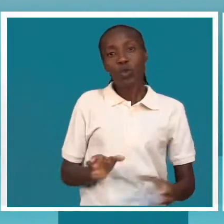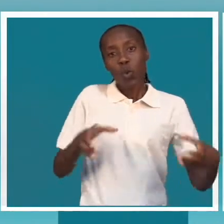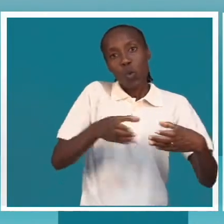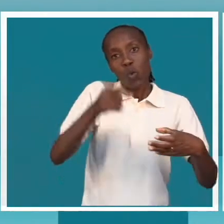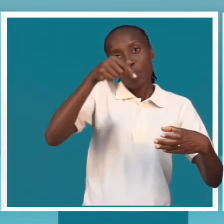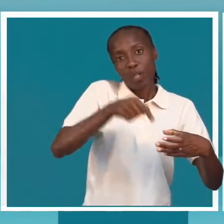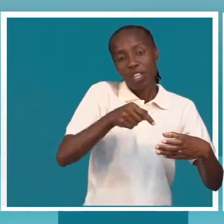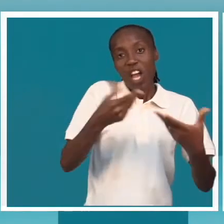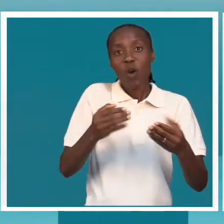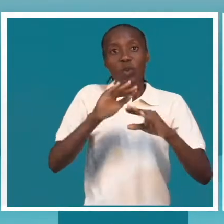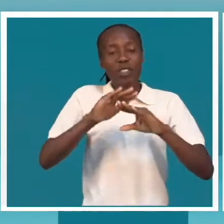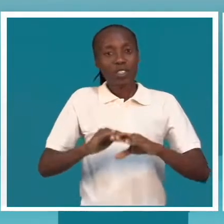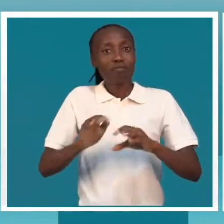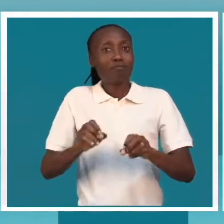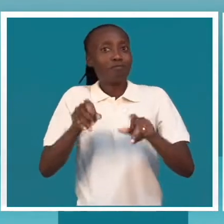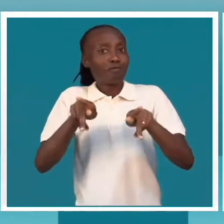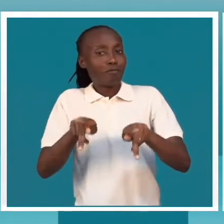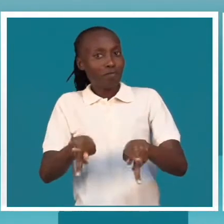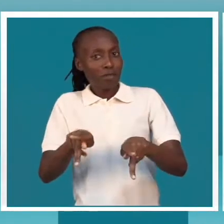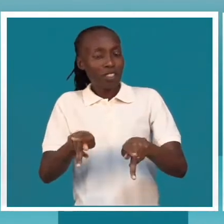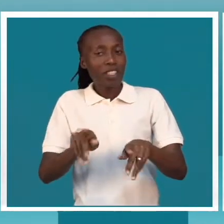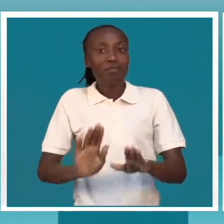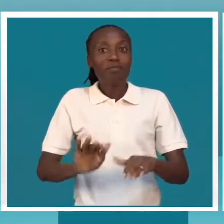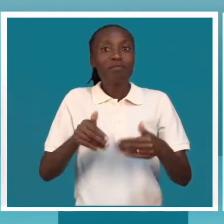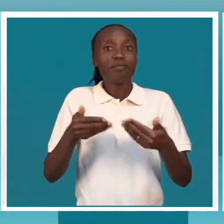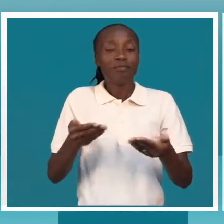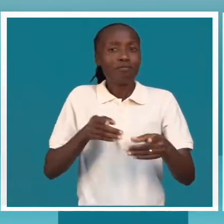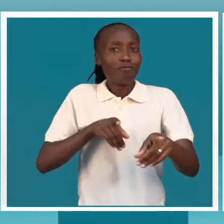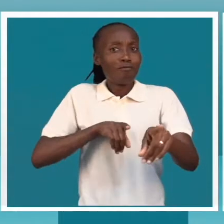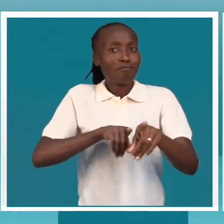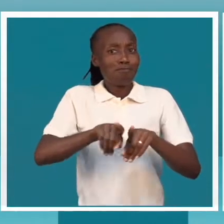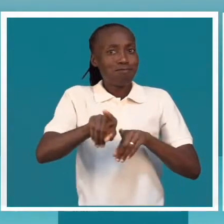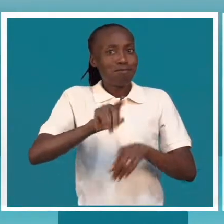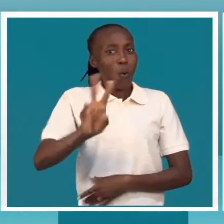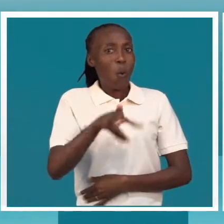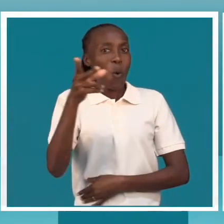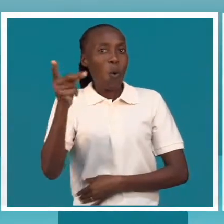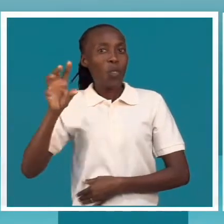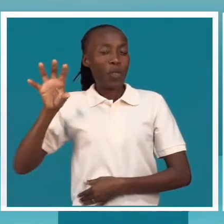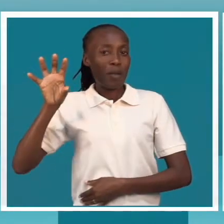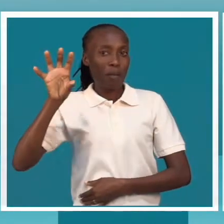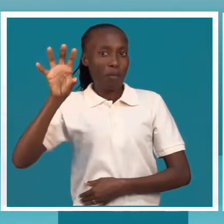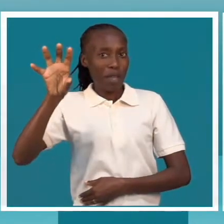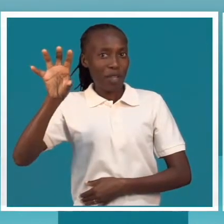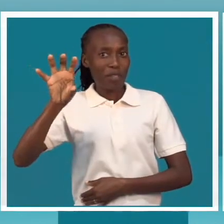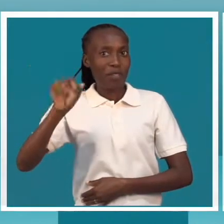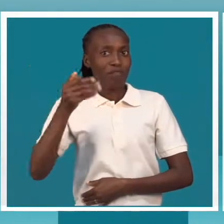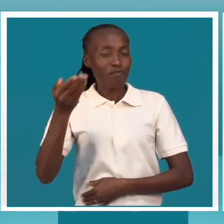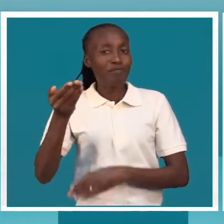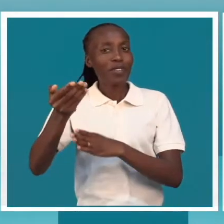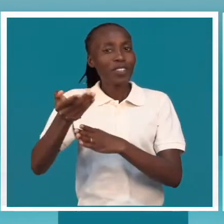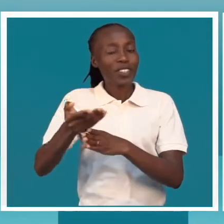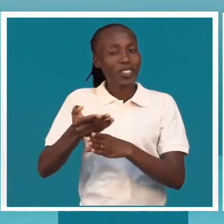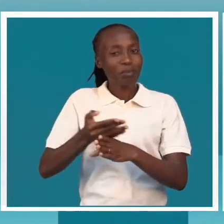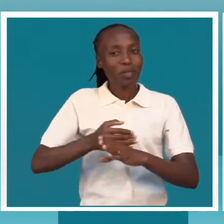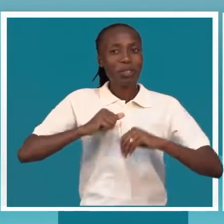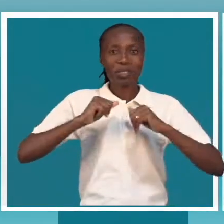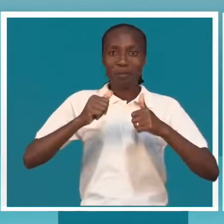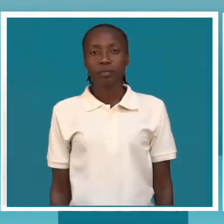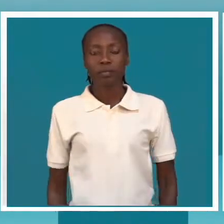agora tivemos oportunidade de concorrer com outros países e foi uma experiência